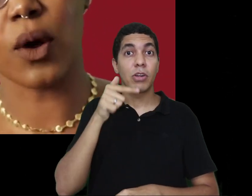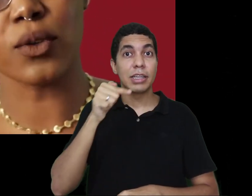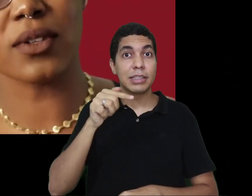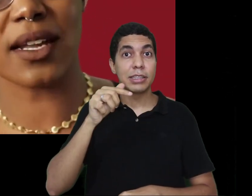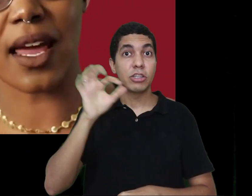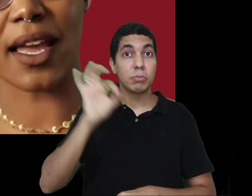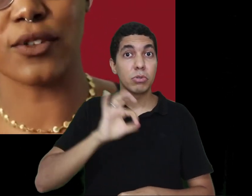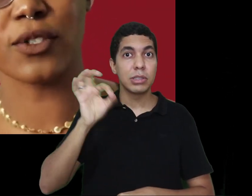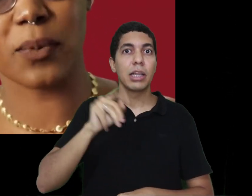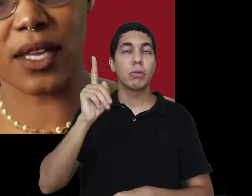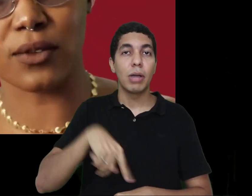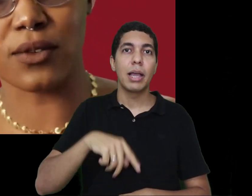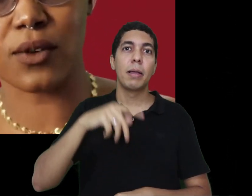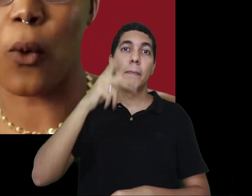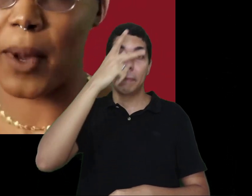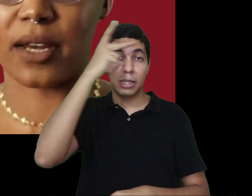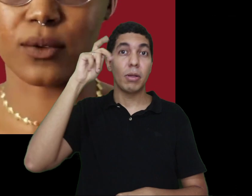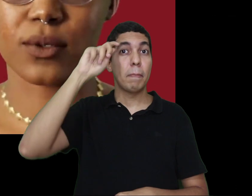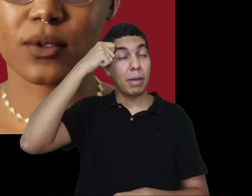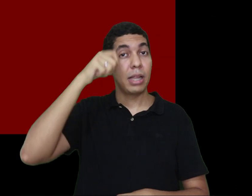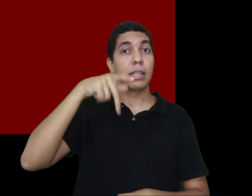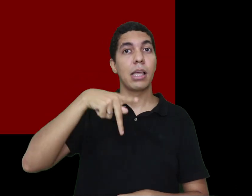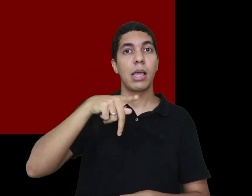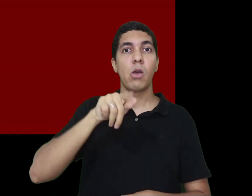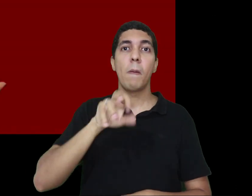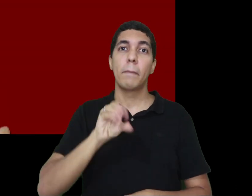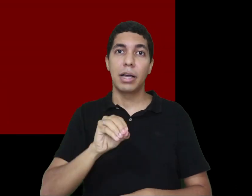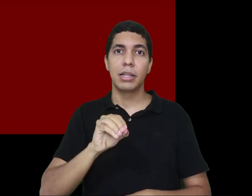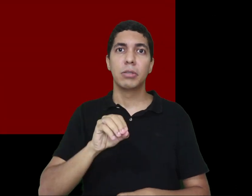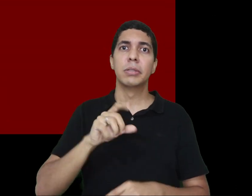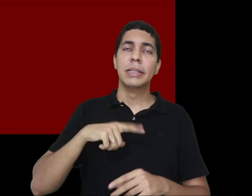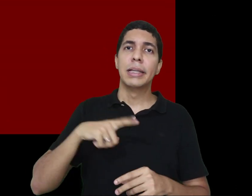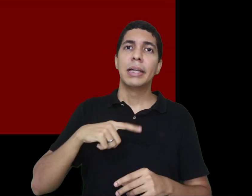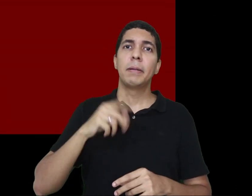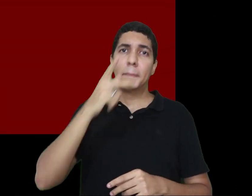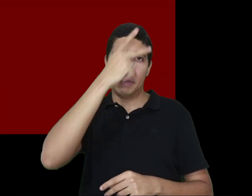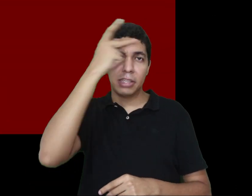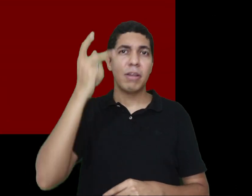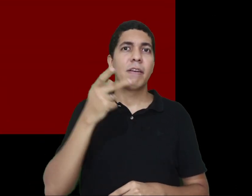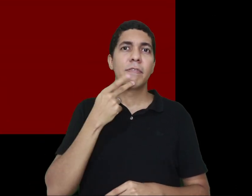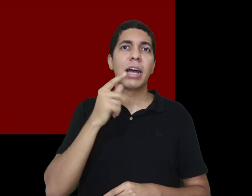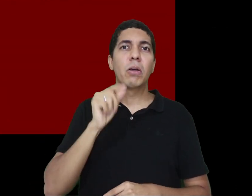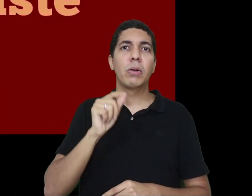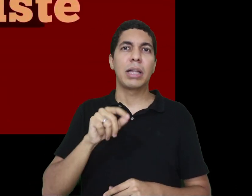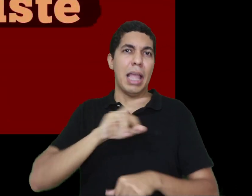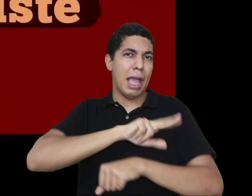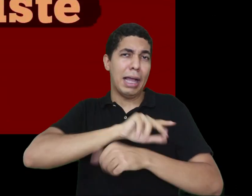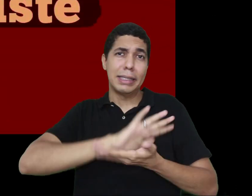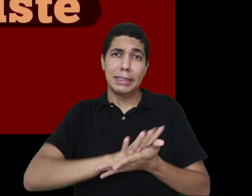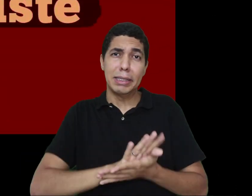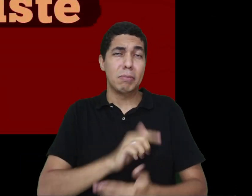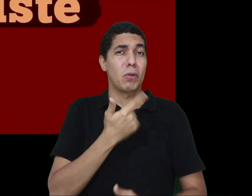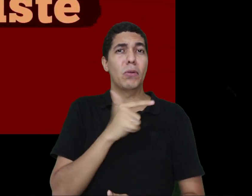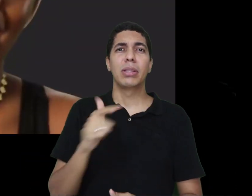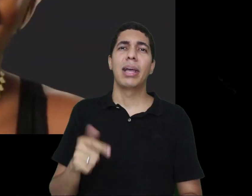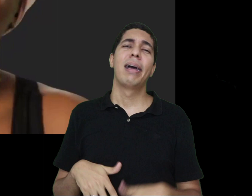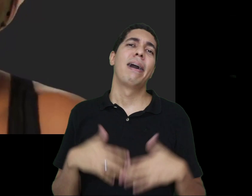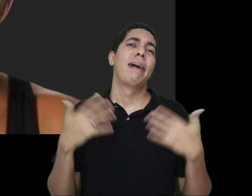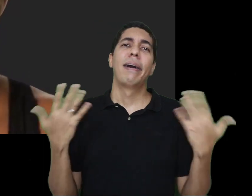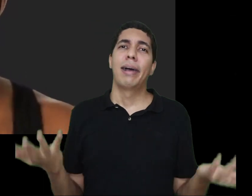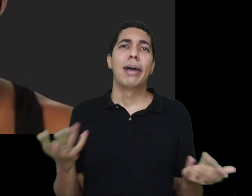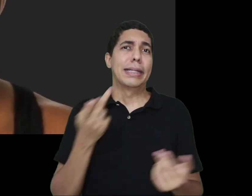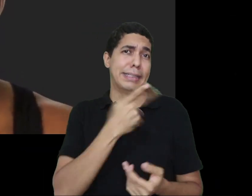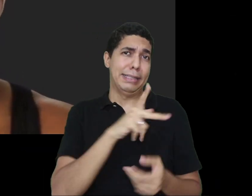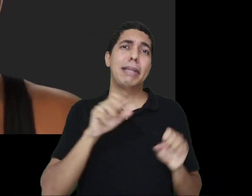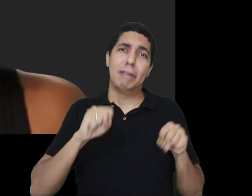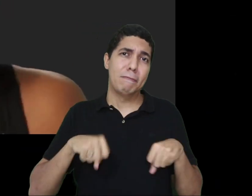61,7% são autodeclarados pretos ou pardos. E mesmo depois de tudo isso, ainda tem gente que nega que o racismo ainda existe. Ah,